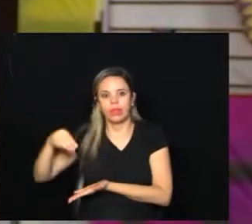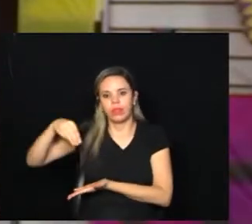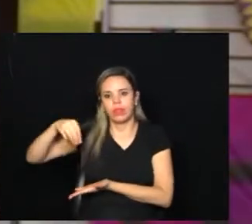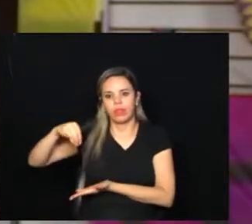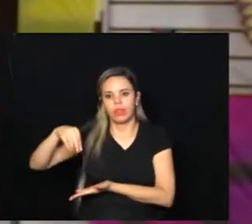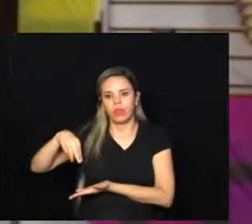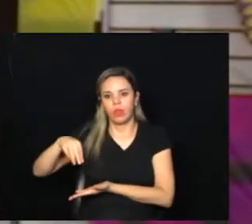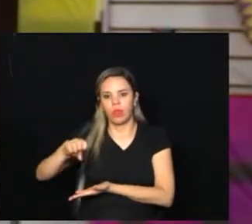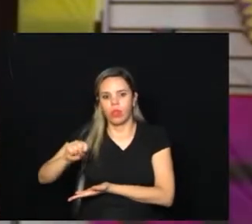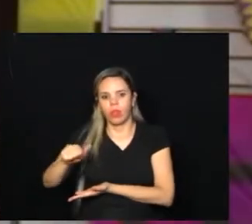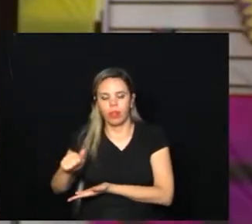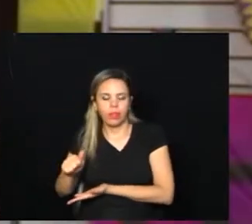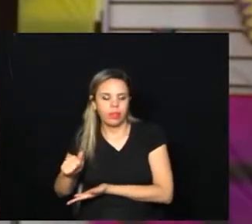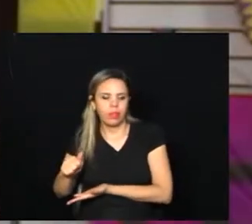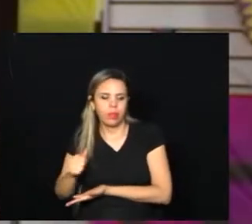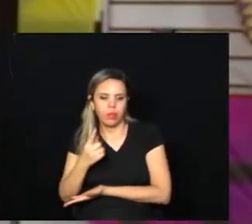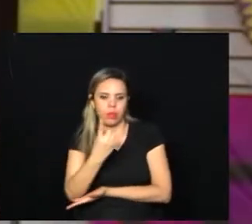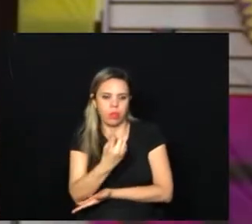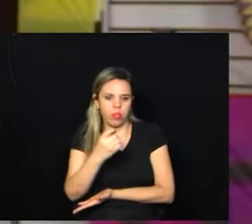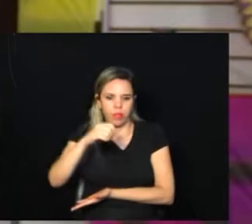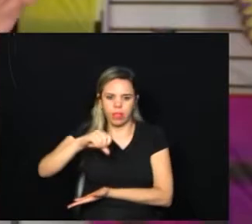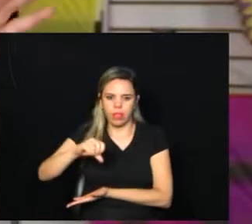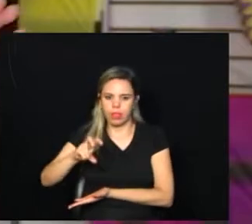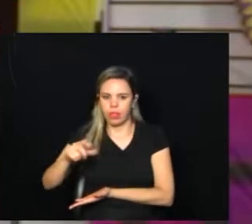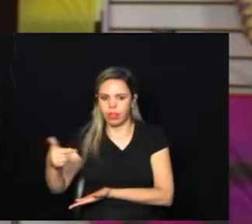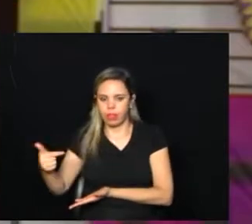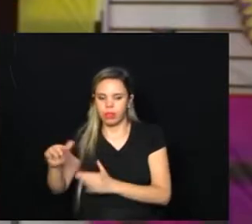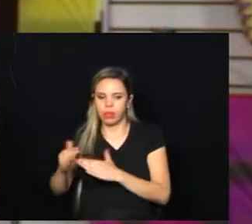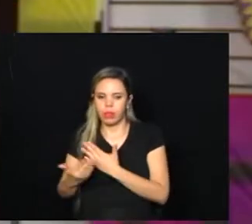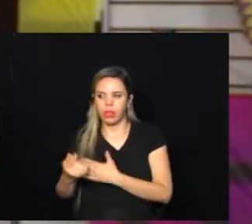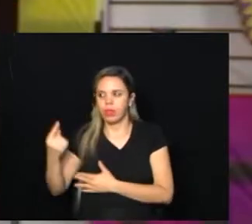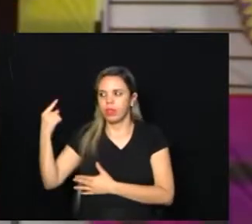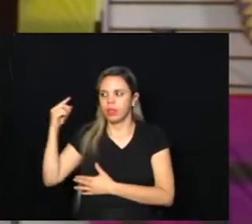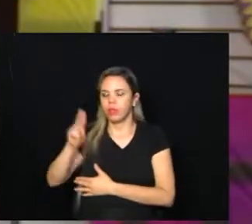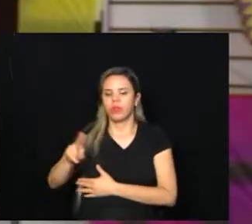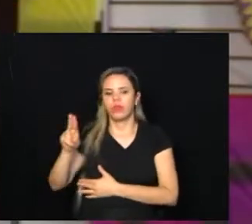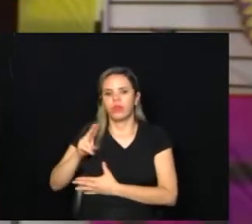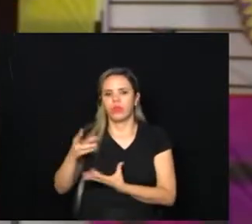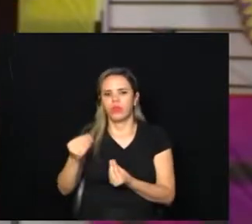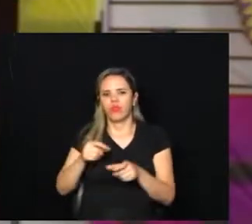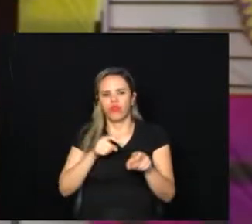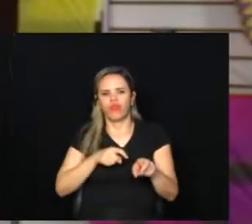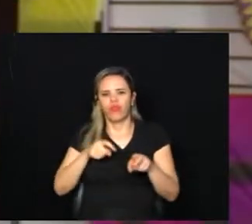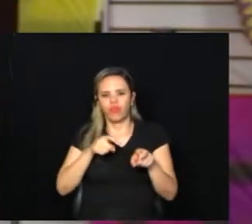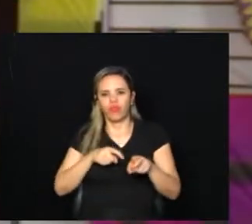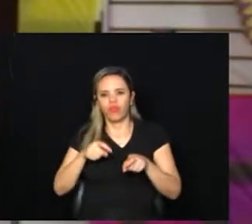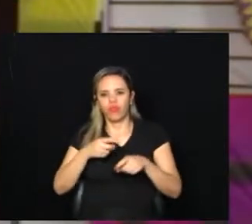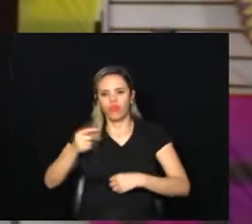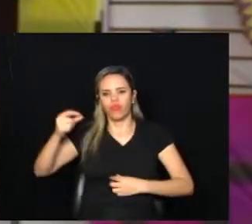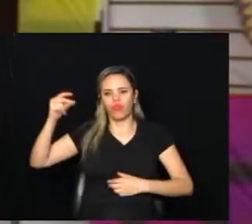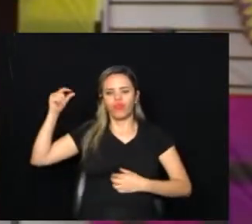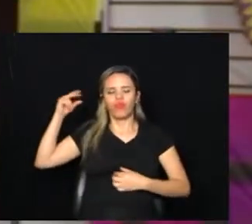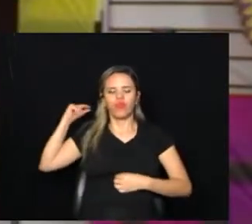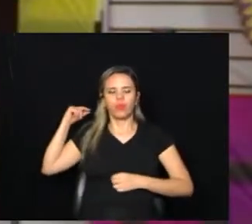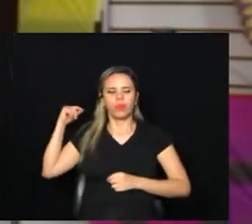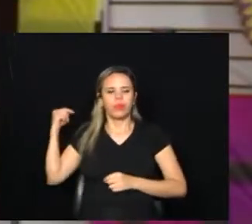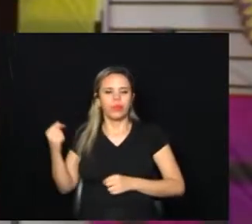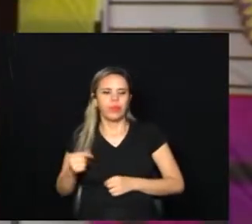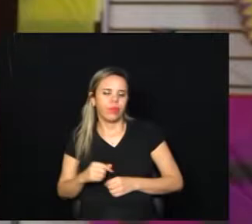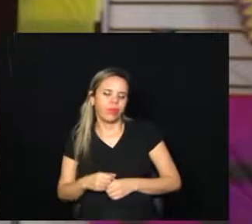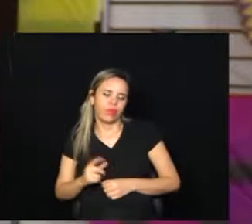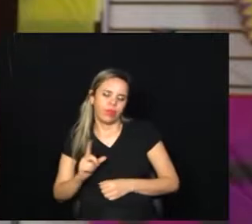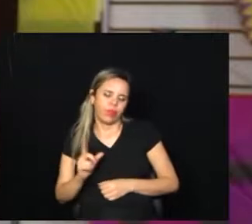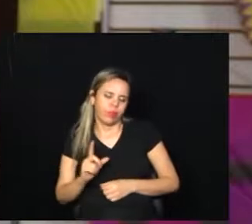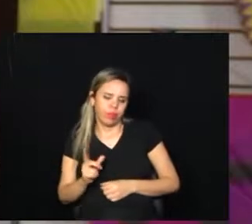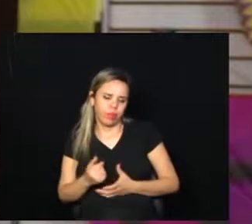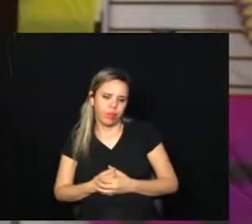em 1952. O bairro era ocupado por muitas fazendas nesta época, Gabriel. E,